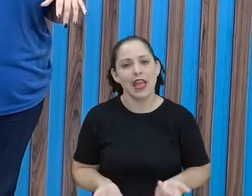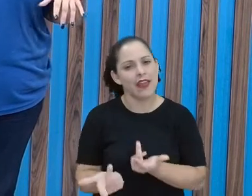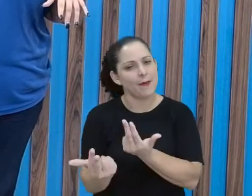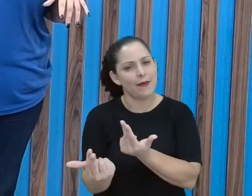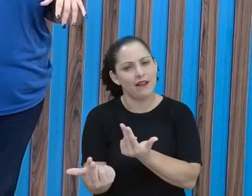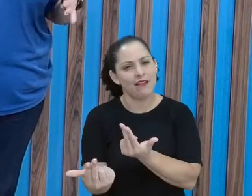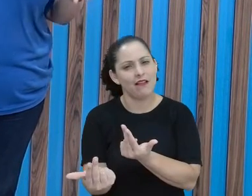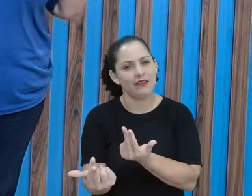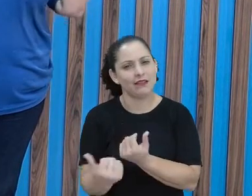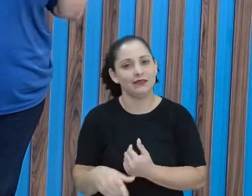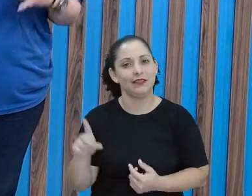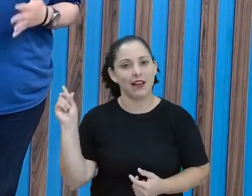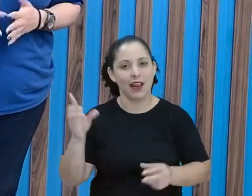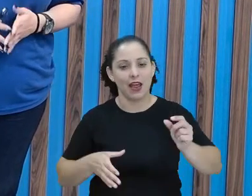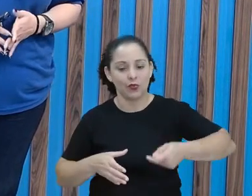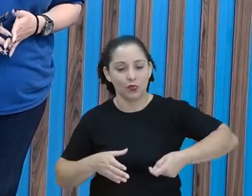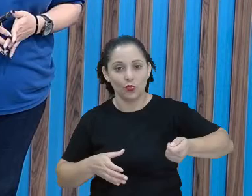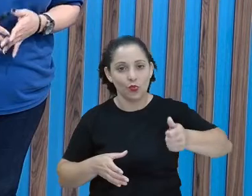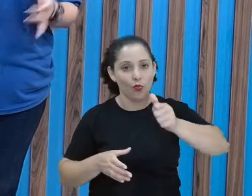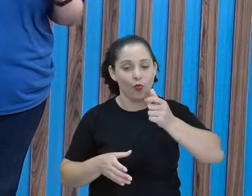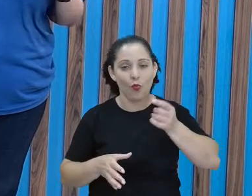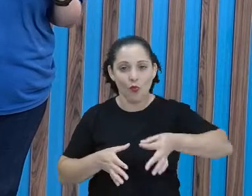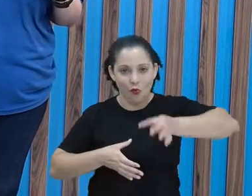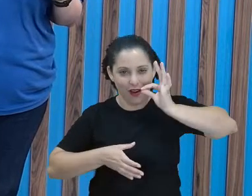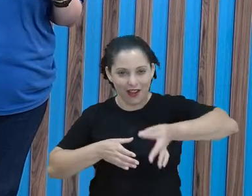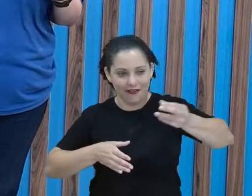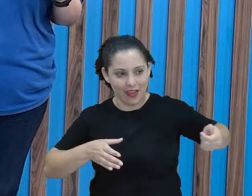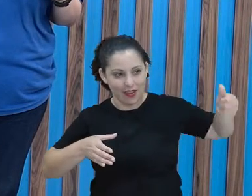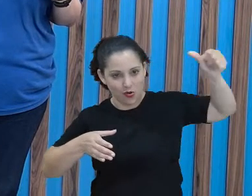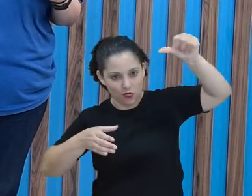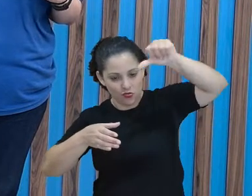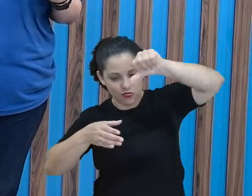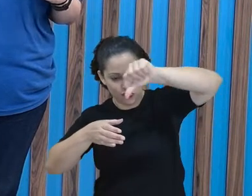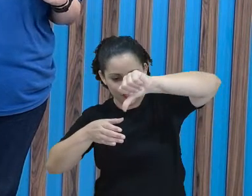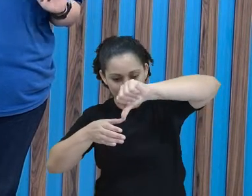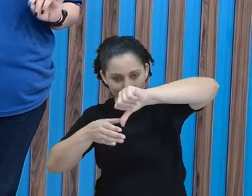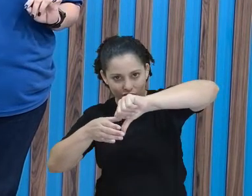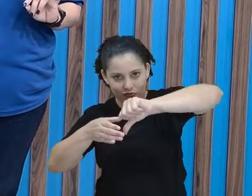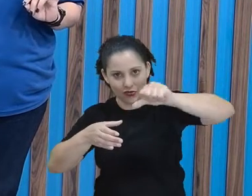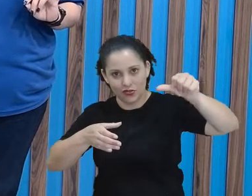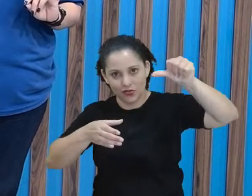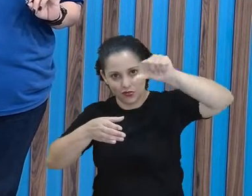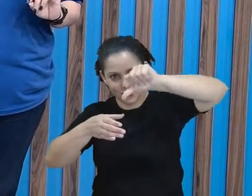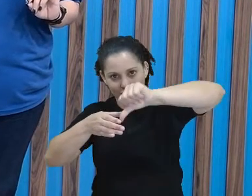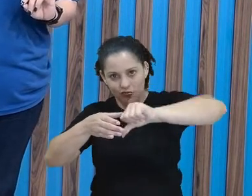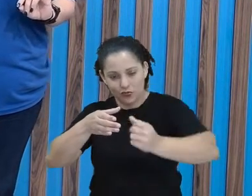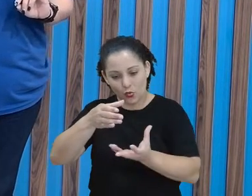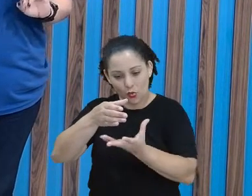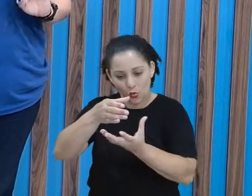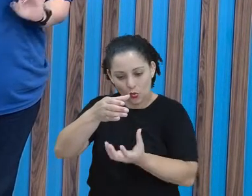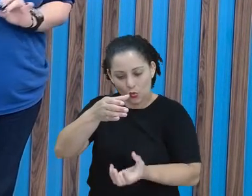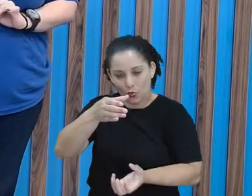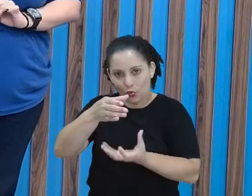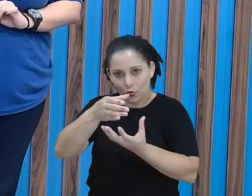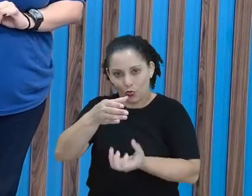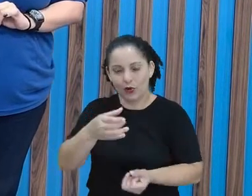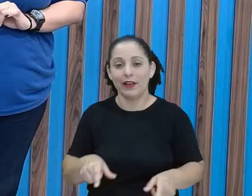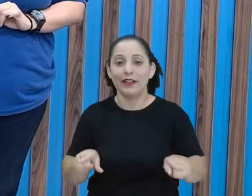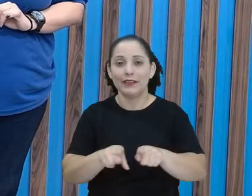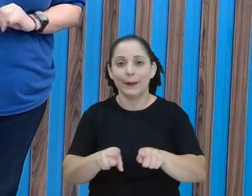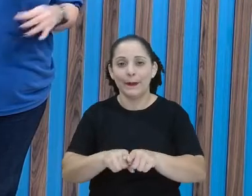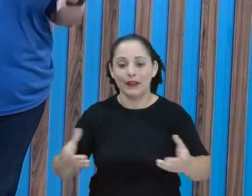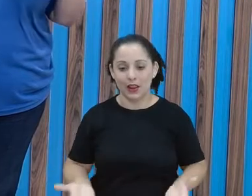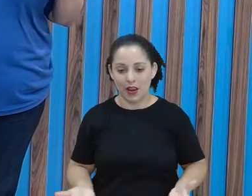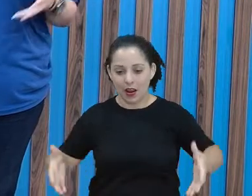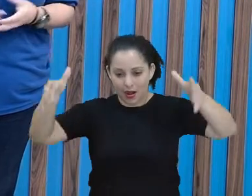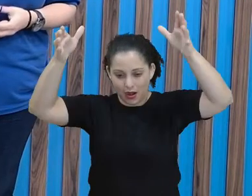mesmo princípio lá do filtro do café. É só a gente lembrar desse filtro que a gente vai se ligar, né? O filtro também que tem na nossa casa,